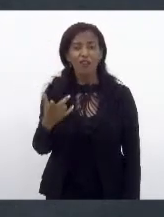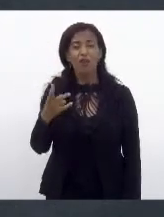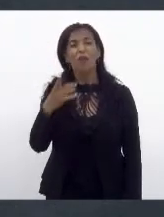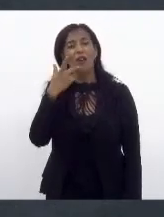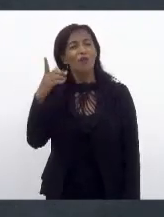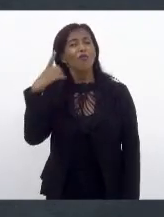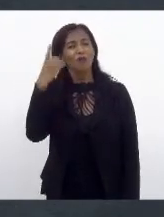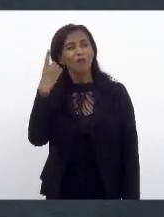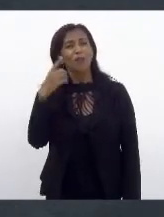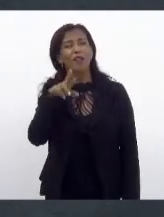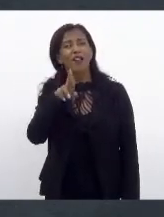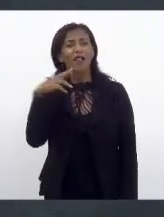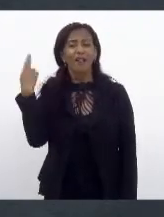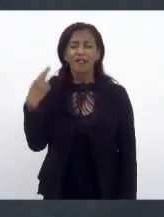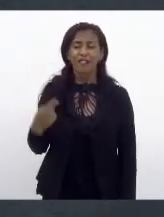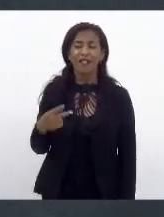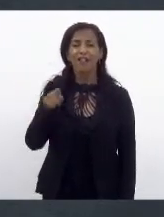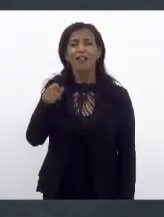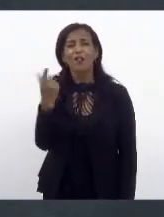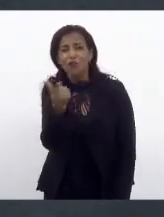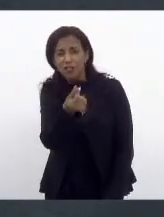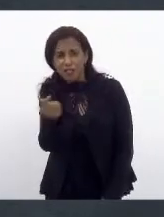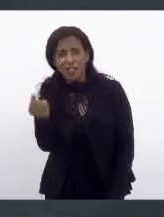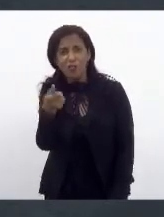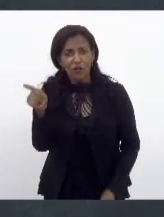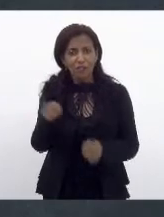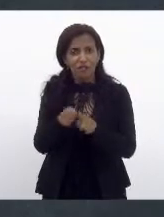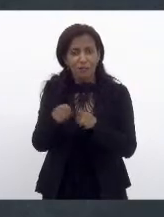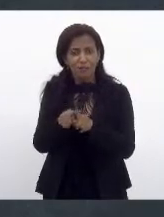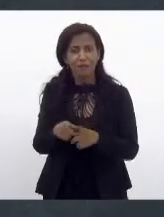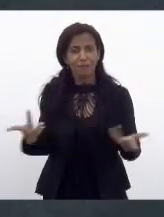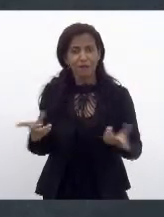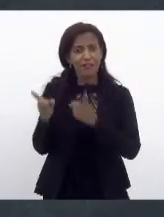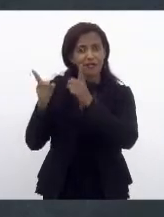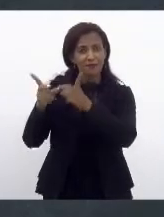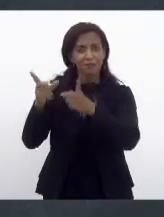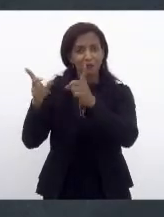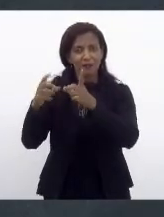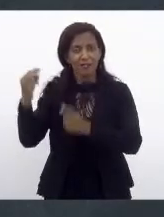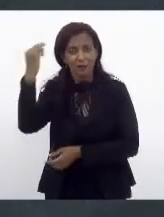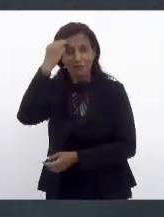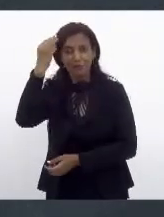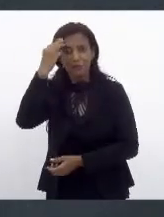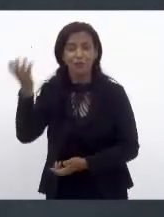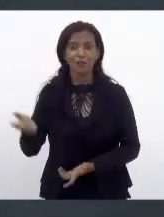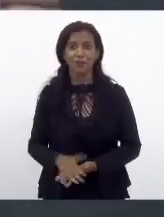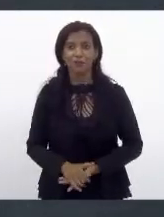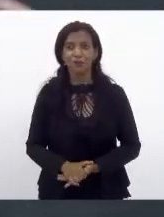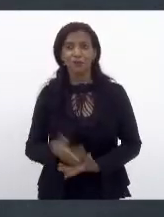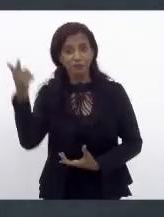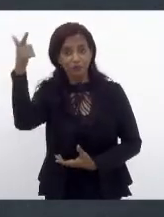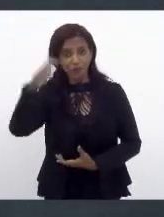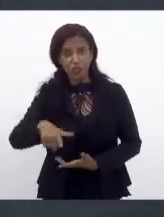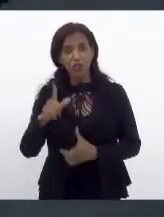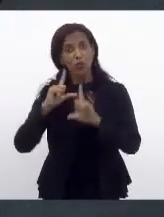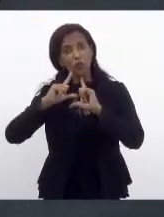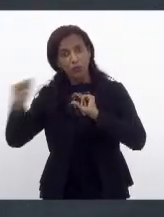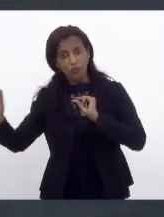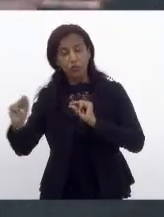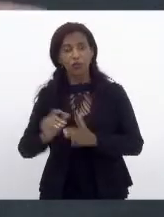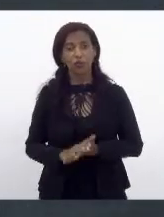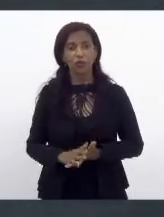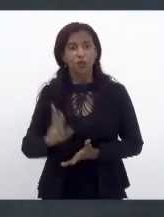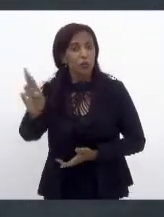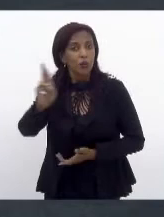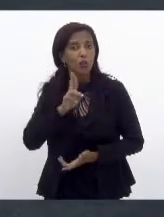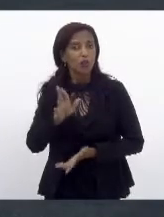Renata Souza, a senhora levou algum capilé também vendendo a memória da Marielle? Mais uma vez fugiu. E